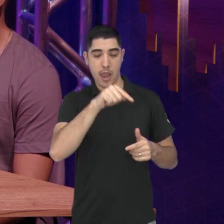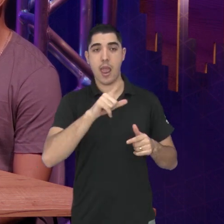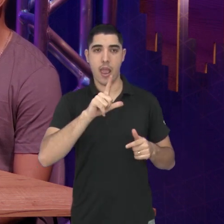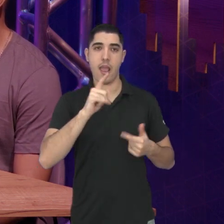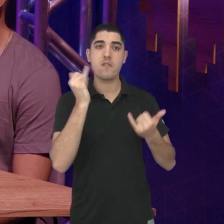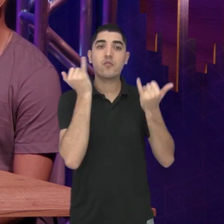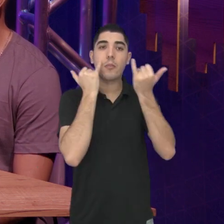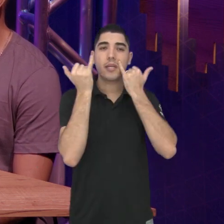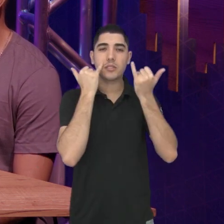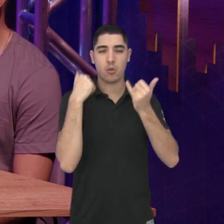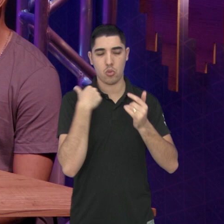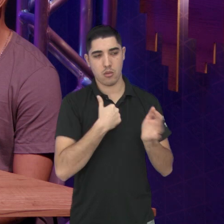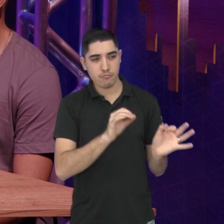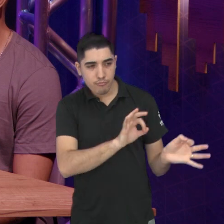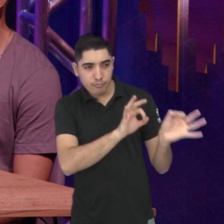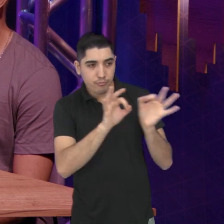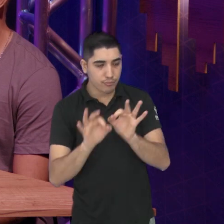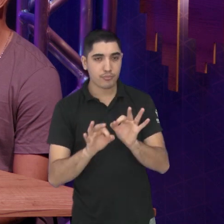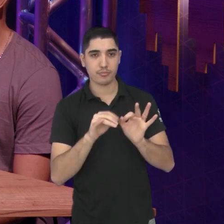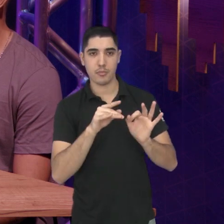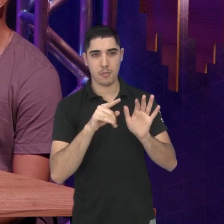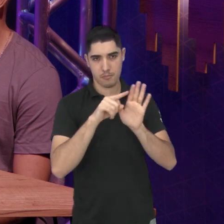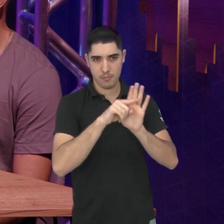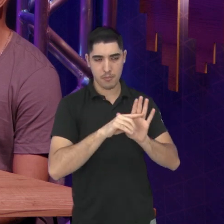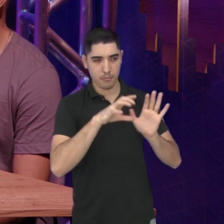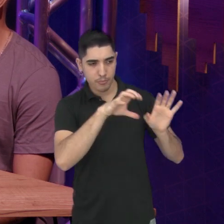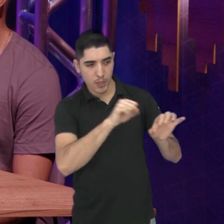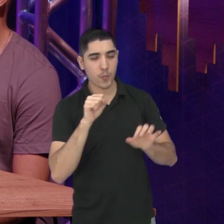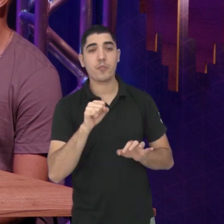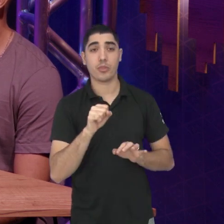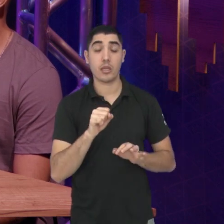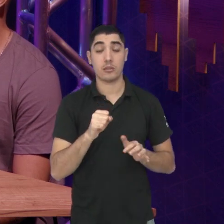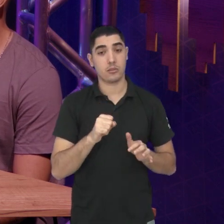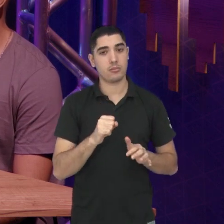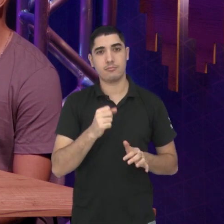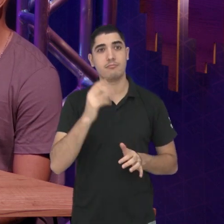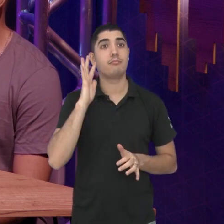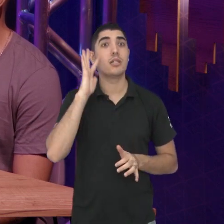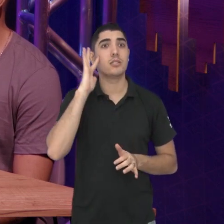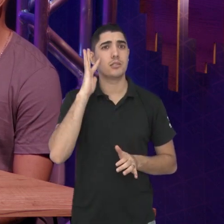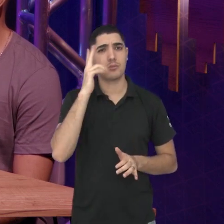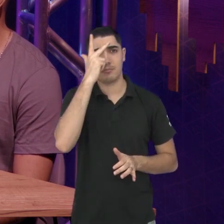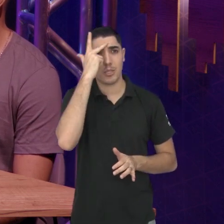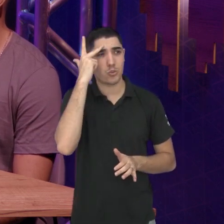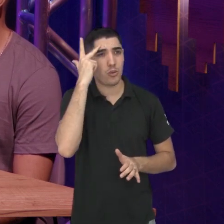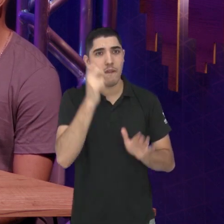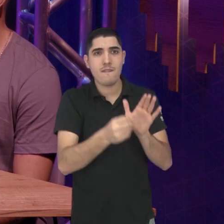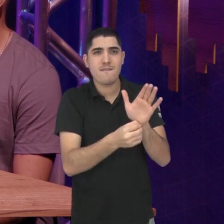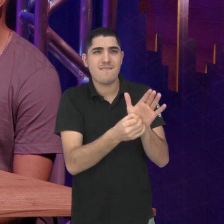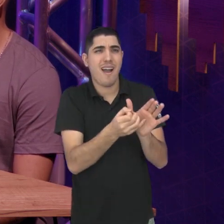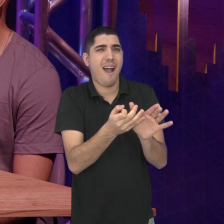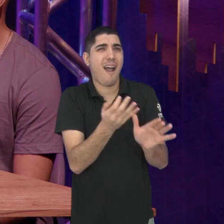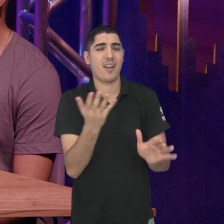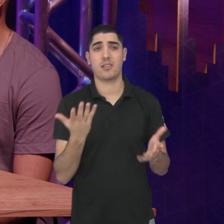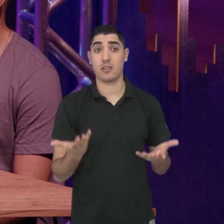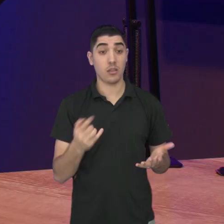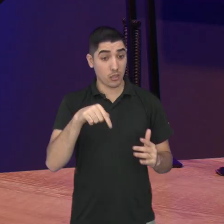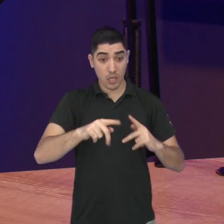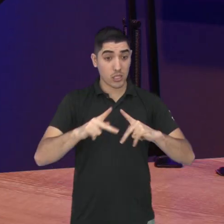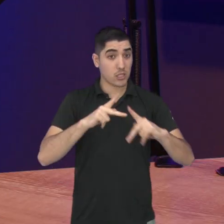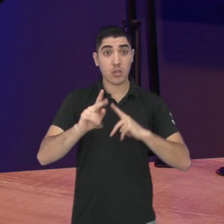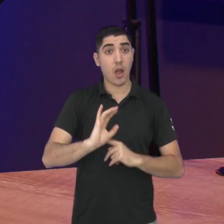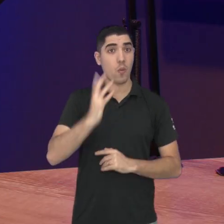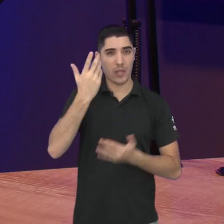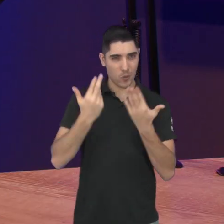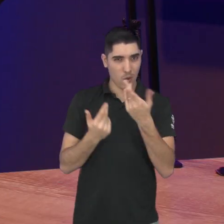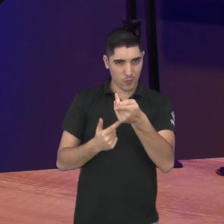reportagem. E é muita gente, assim, nos últimos anos. E tá aqui, tá em São José, como